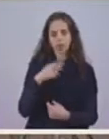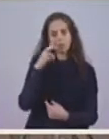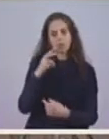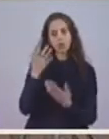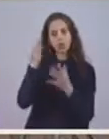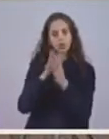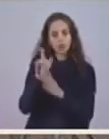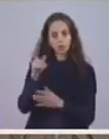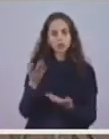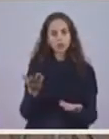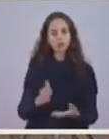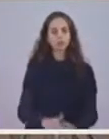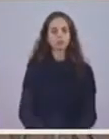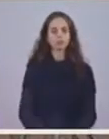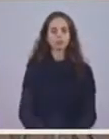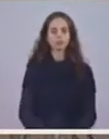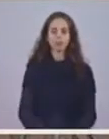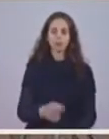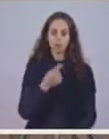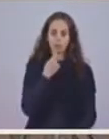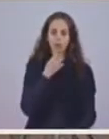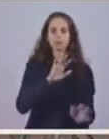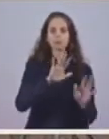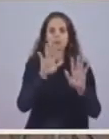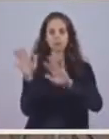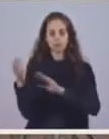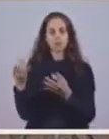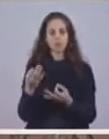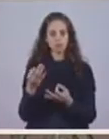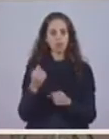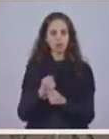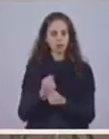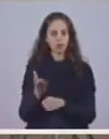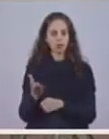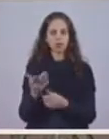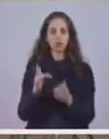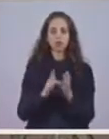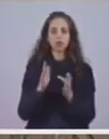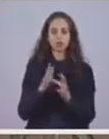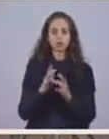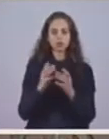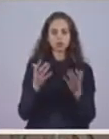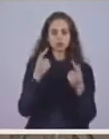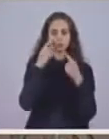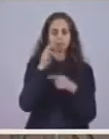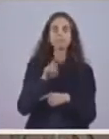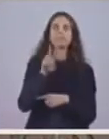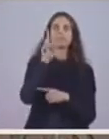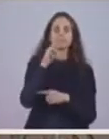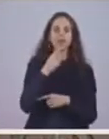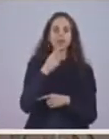de Deus?" Tiraram então a pedra. Jesus, levantando os olhos ao céu,